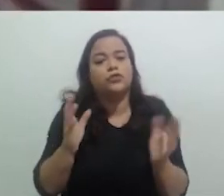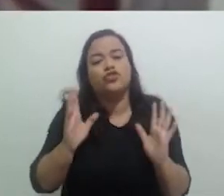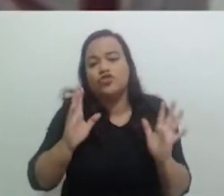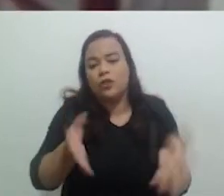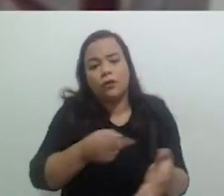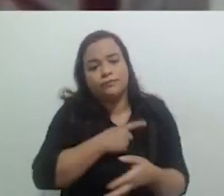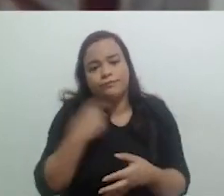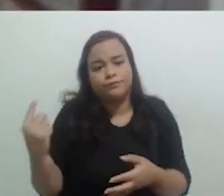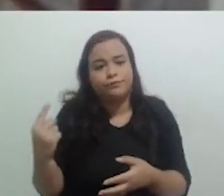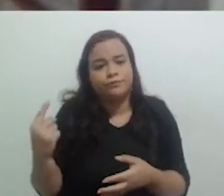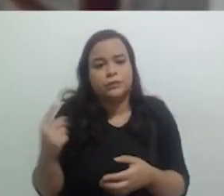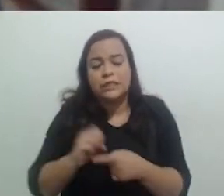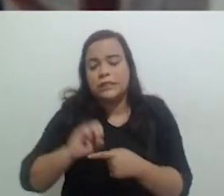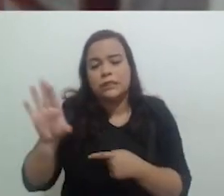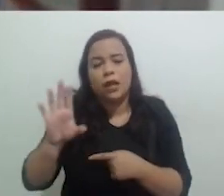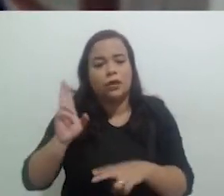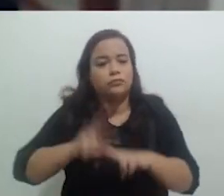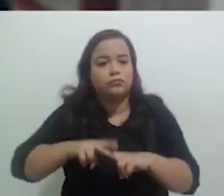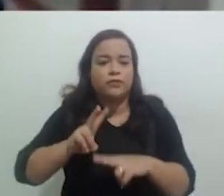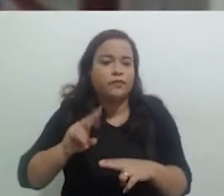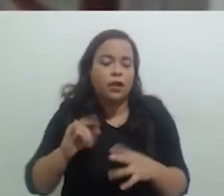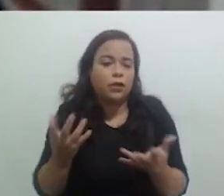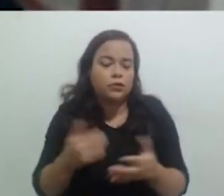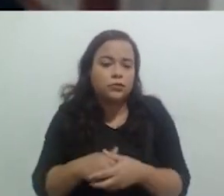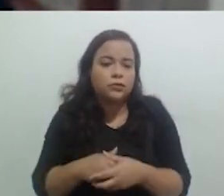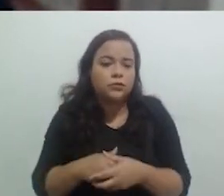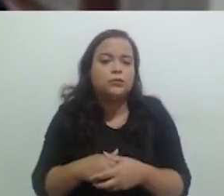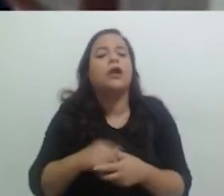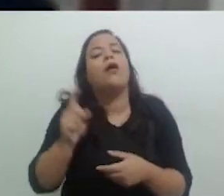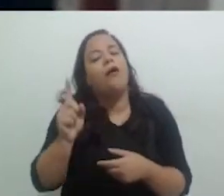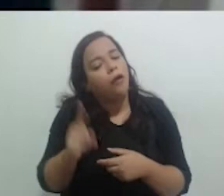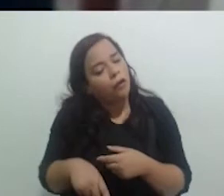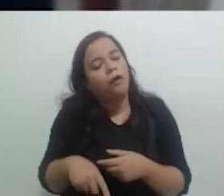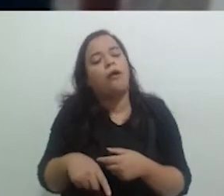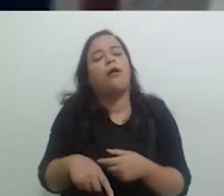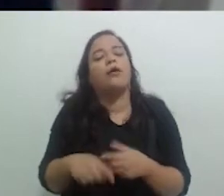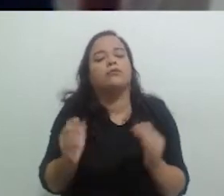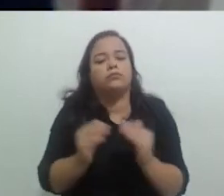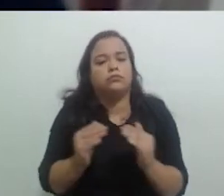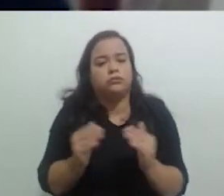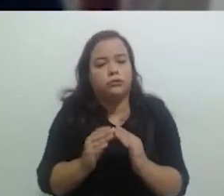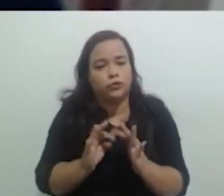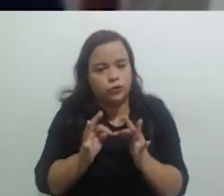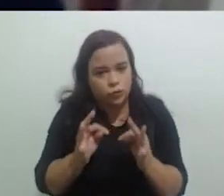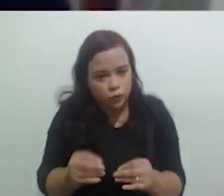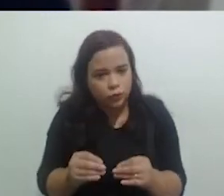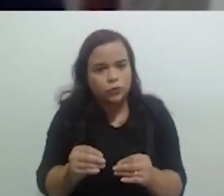total. Procedência total com essa abertura para a maioria...